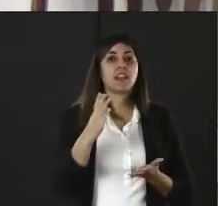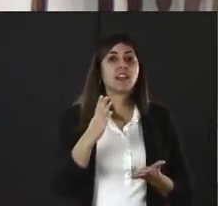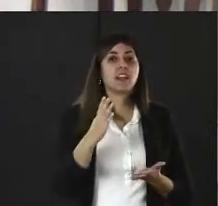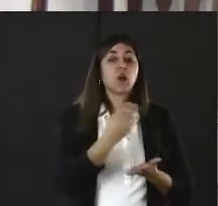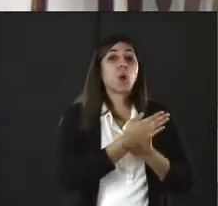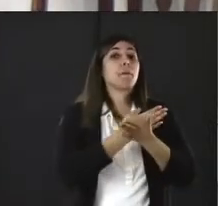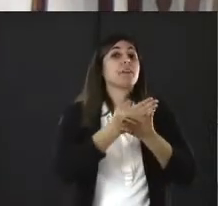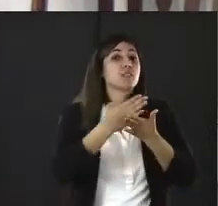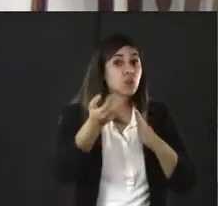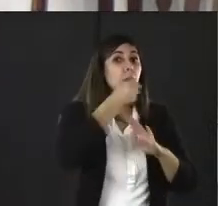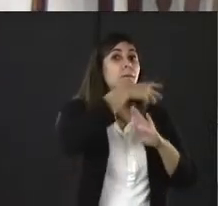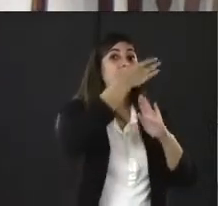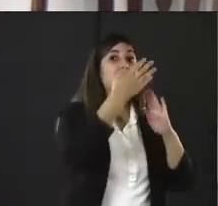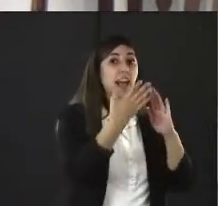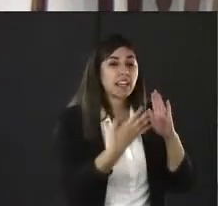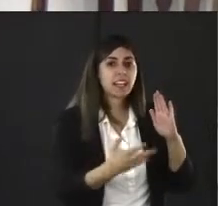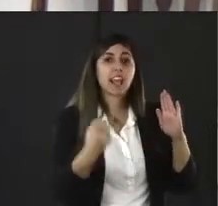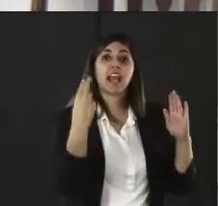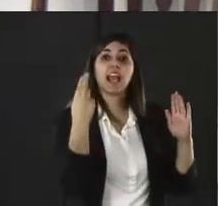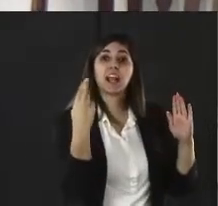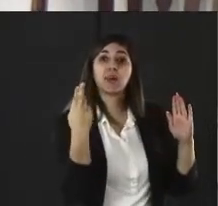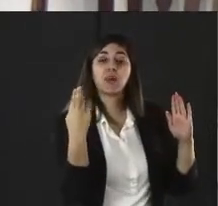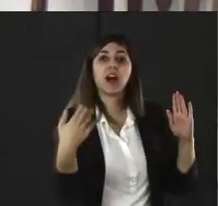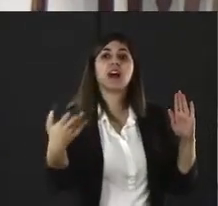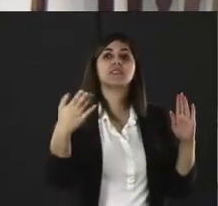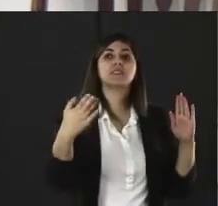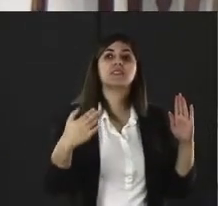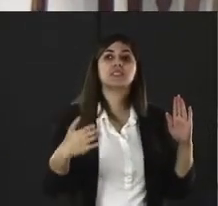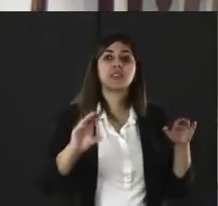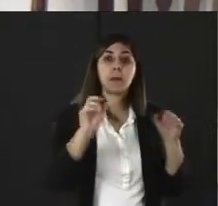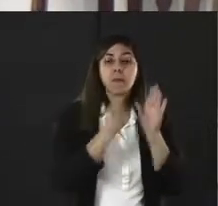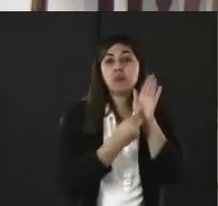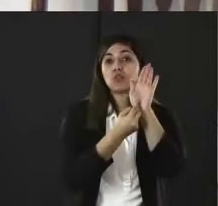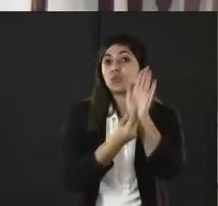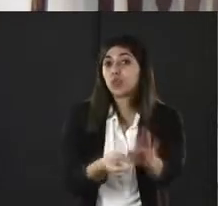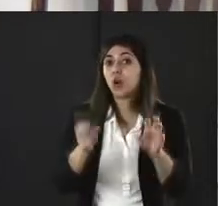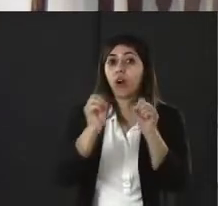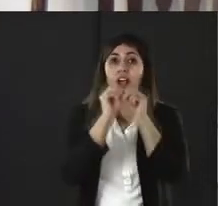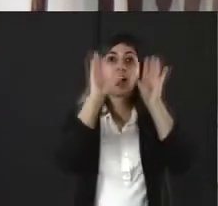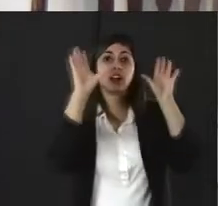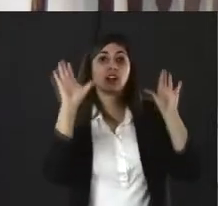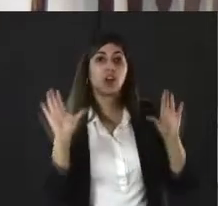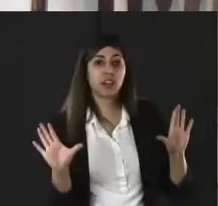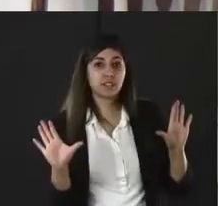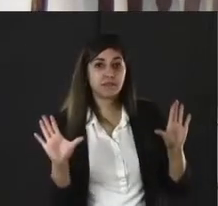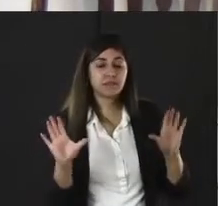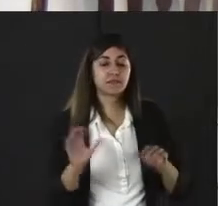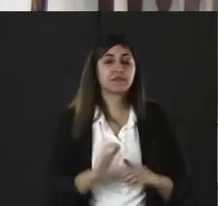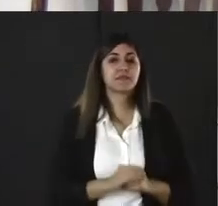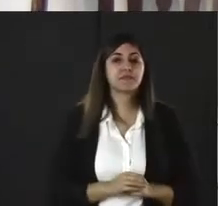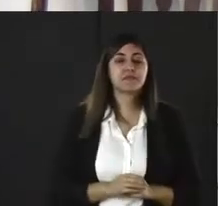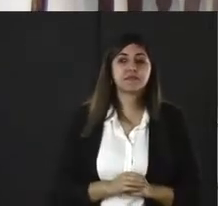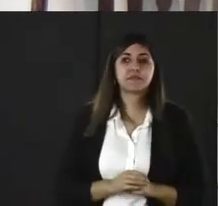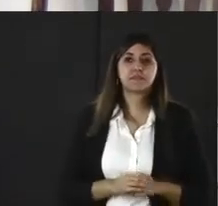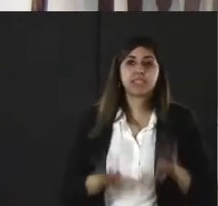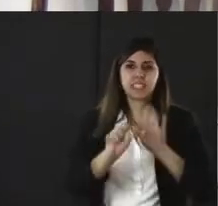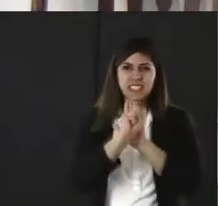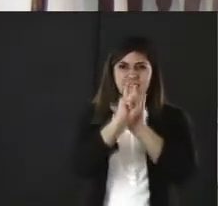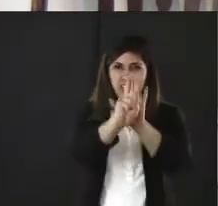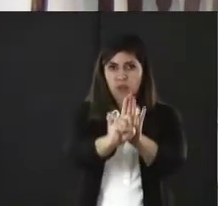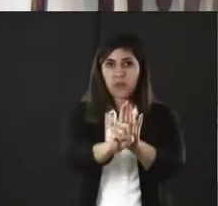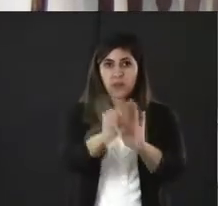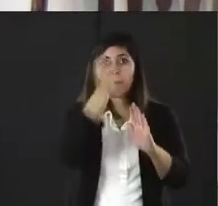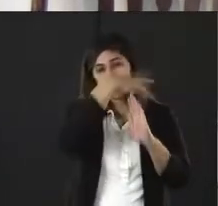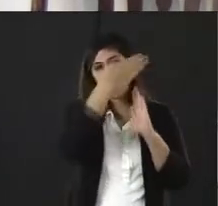na língua em que foi expressa se sinal a primeira divisão da nossa meditação era uma